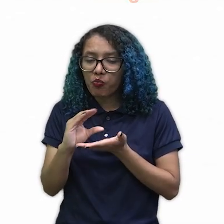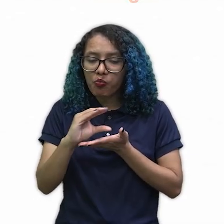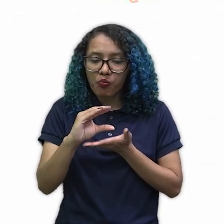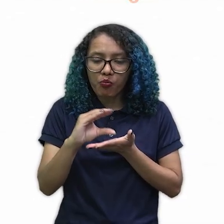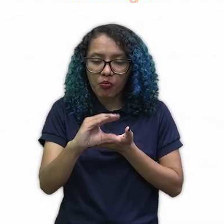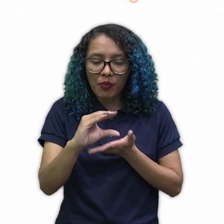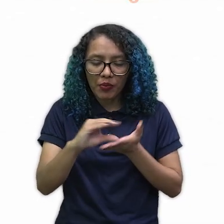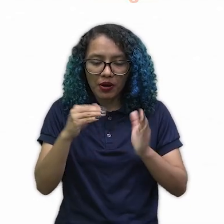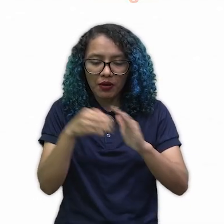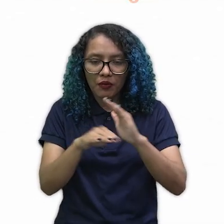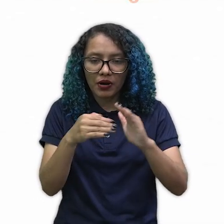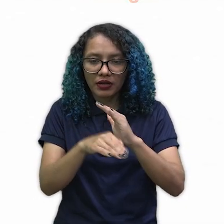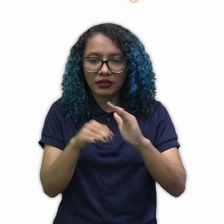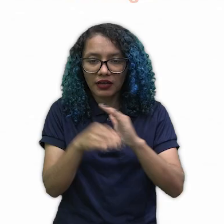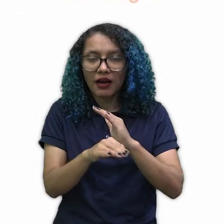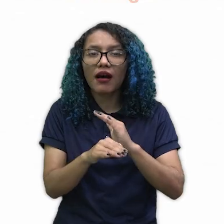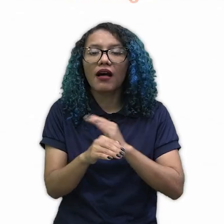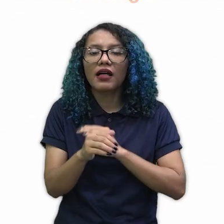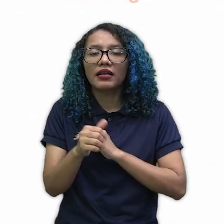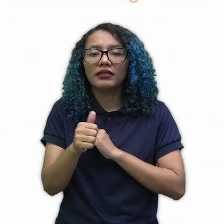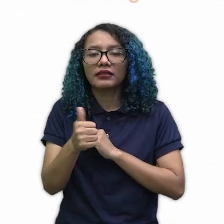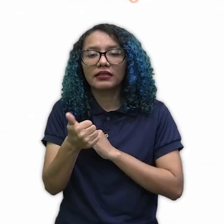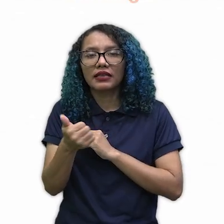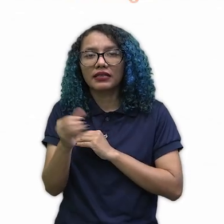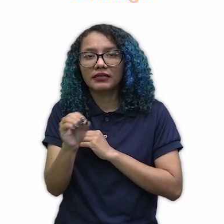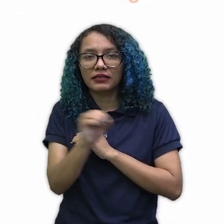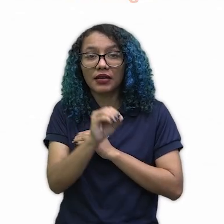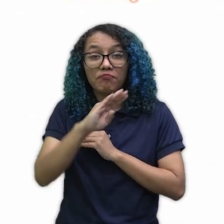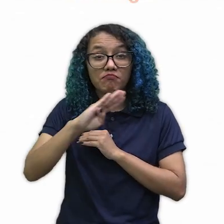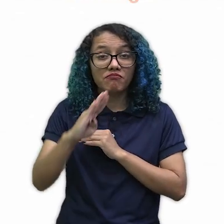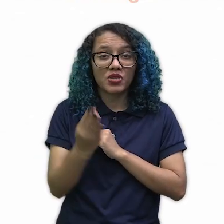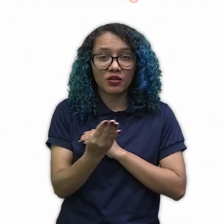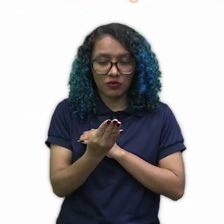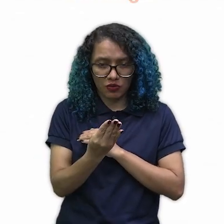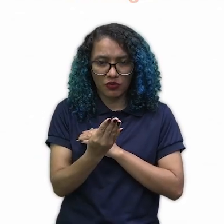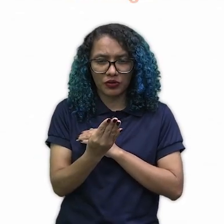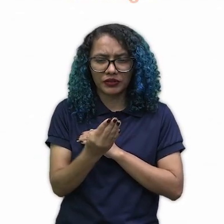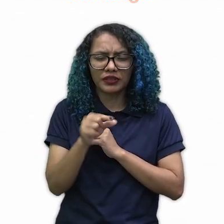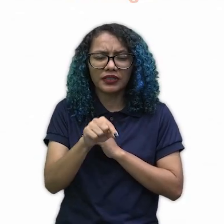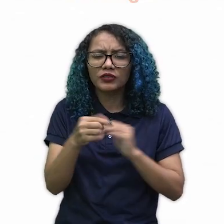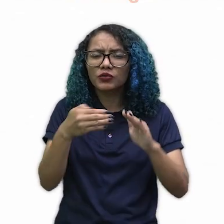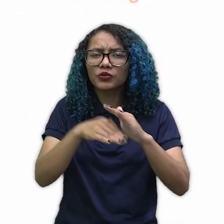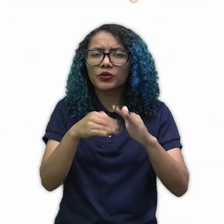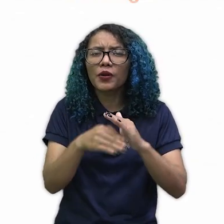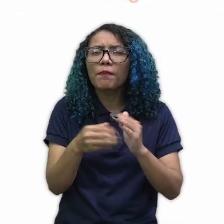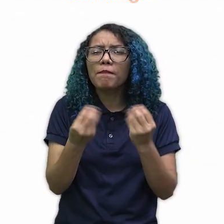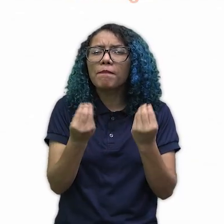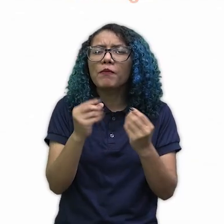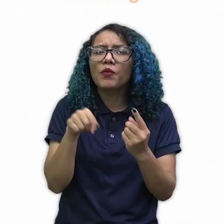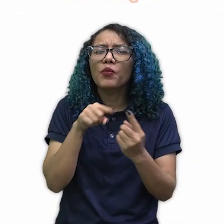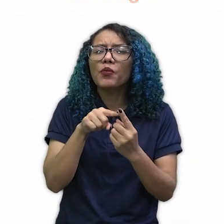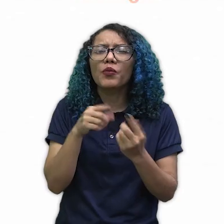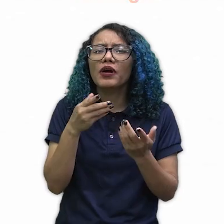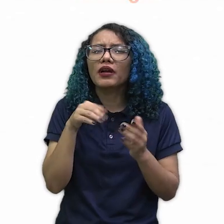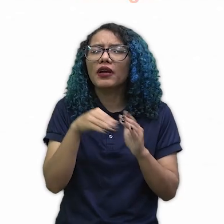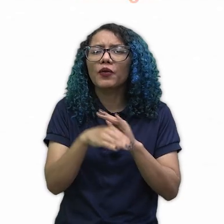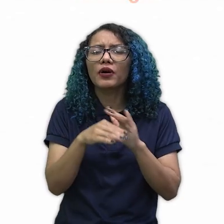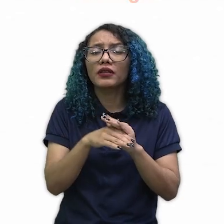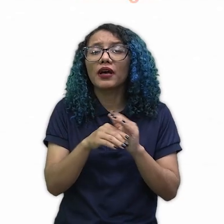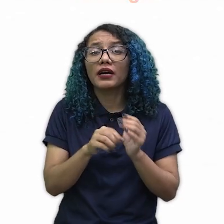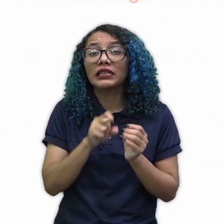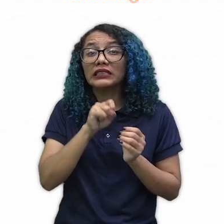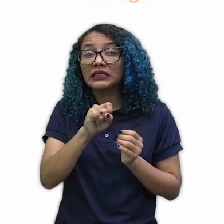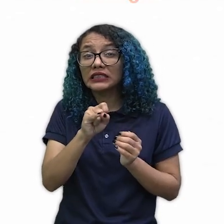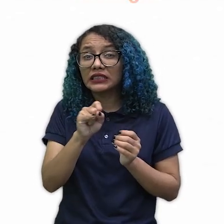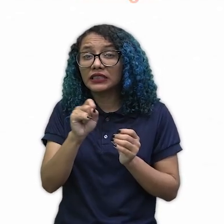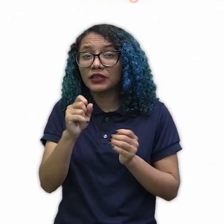de 10 bilhões de dólares. Para que vai servir, né, esse arranjo de reservas? Para auxiliar os